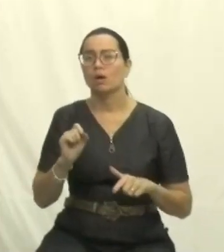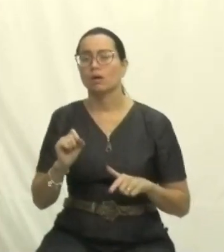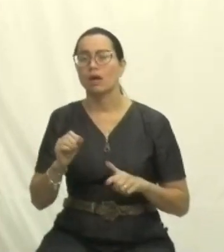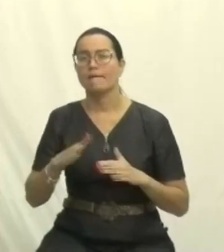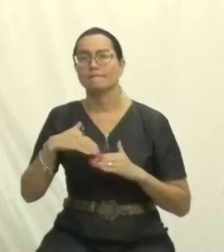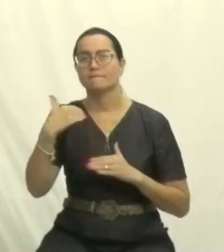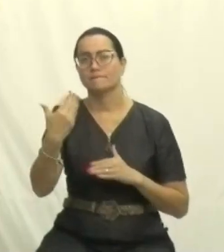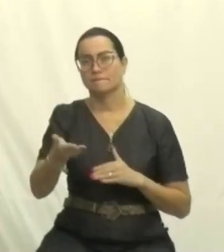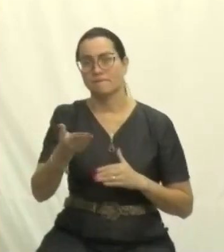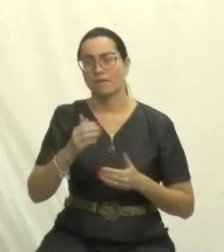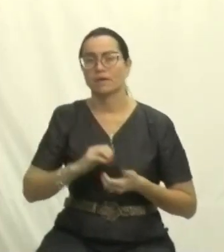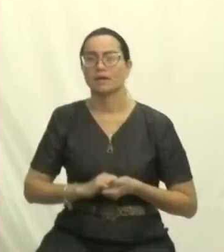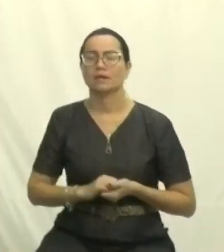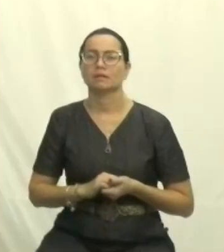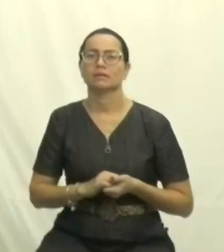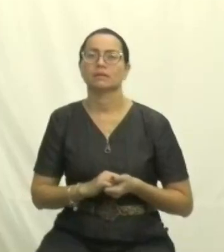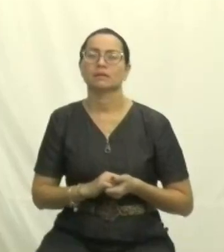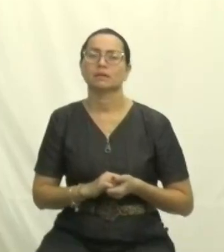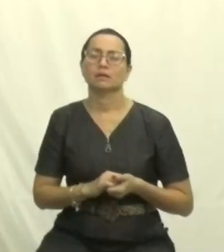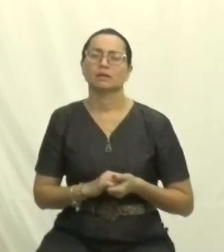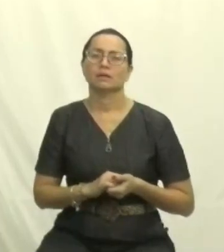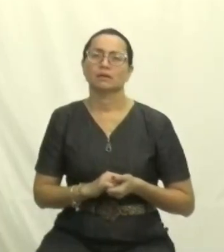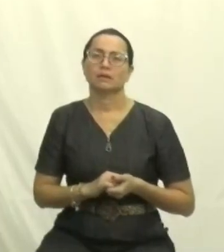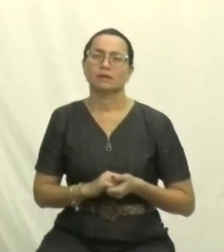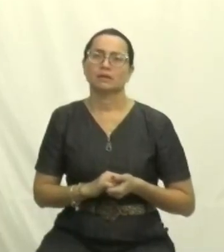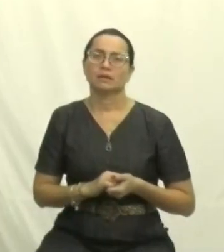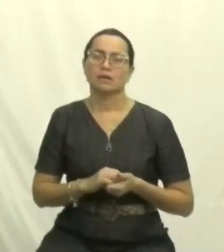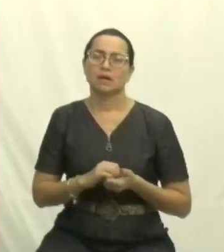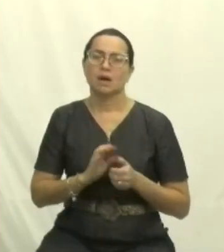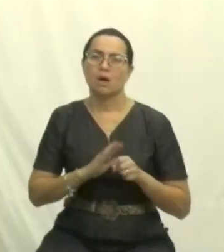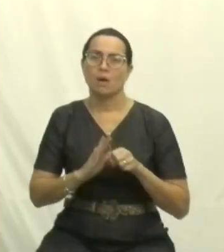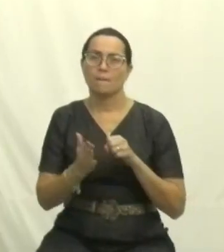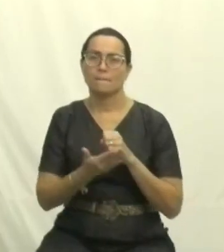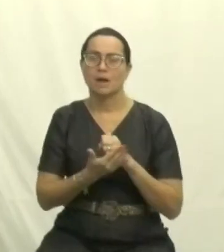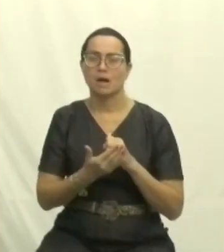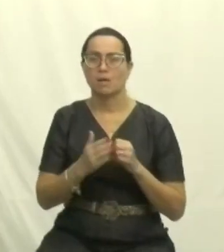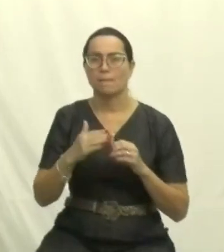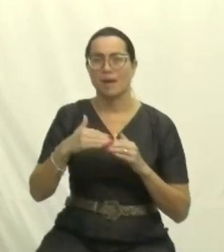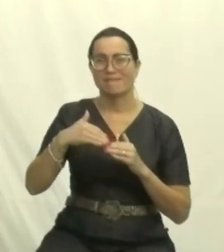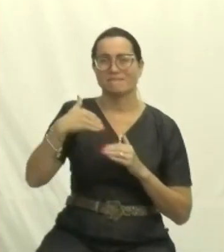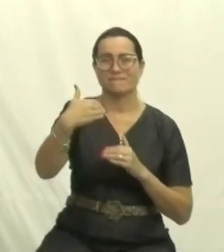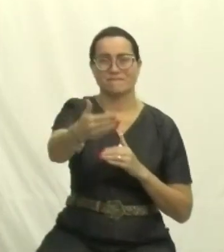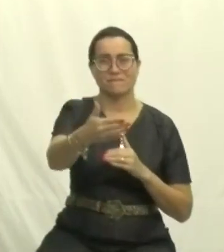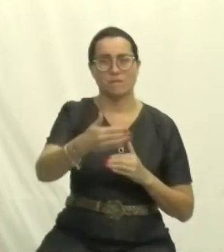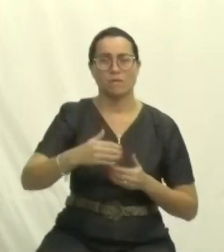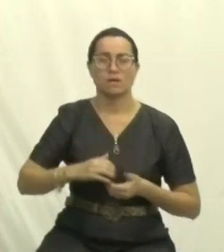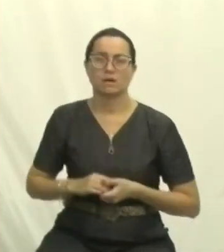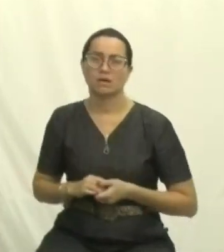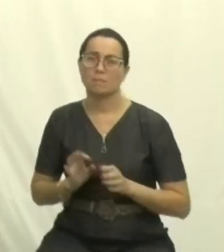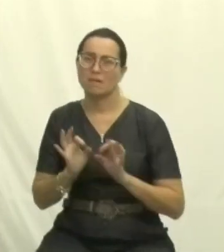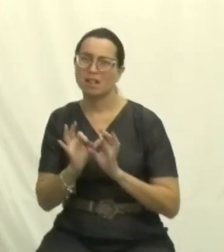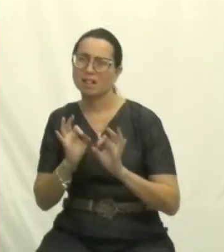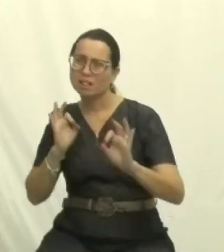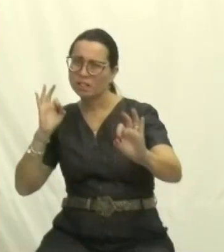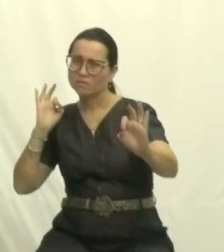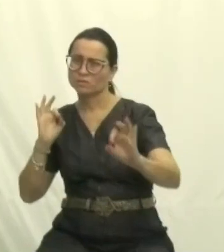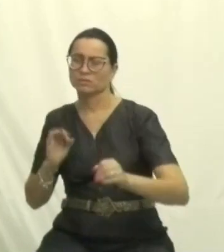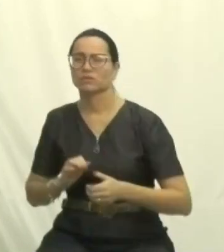fora do contexto central ali, de bairros mais central, colocar, quem sabe, próximo,